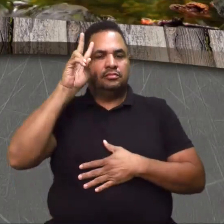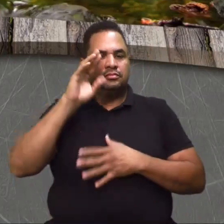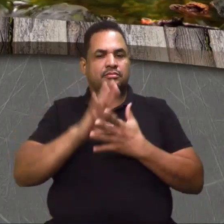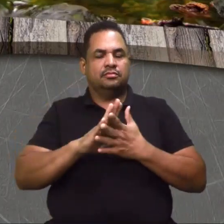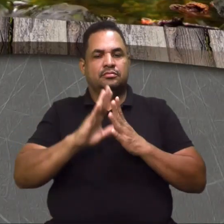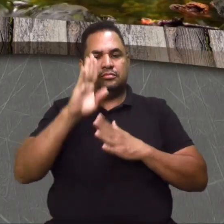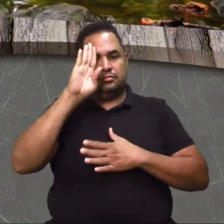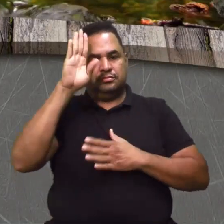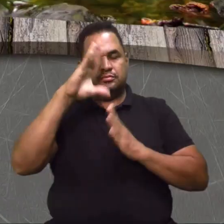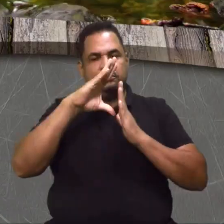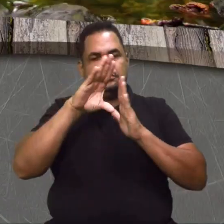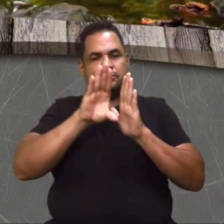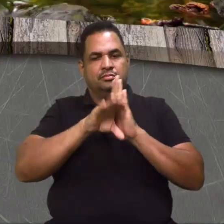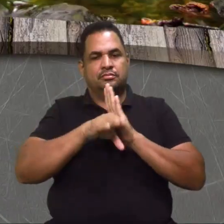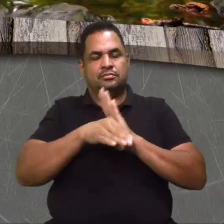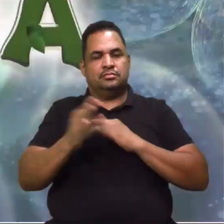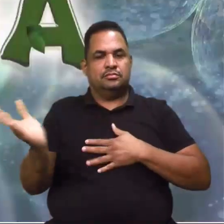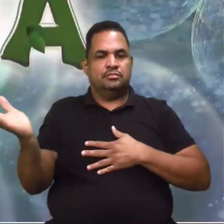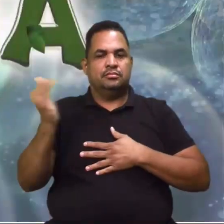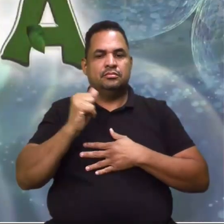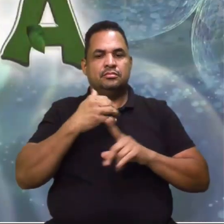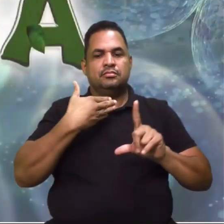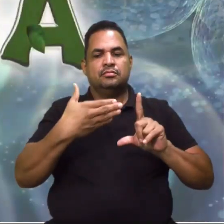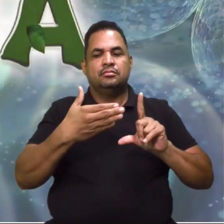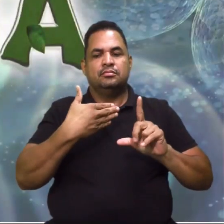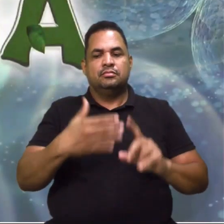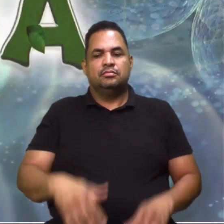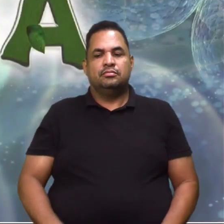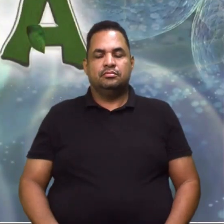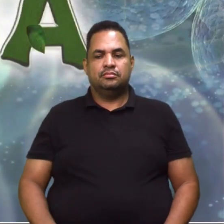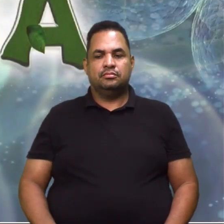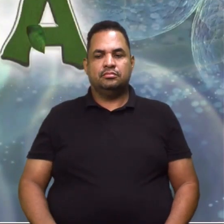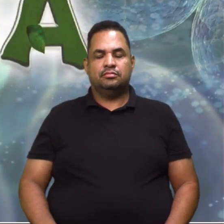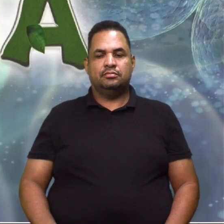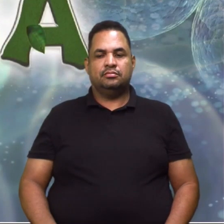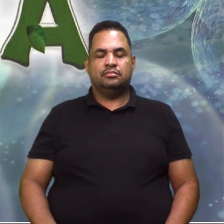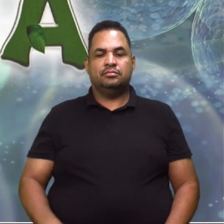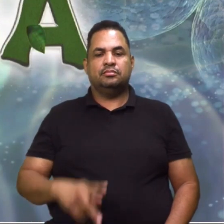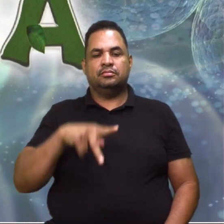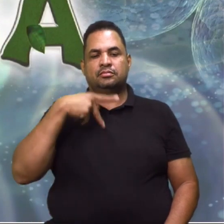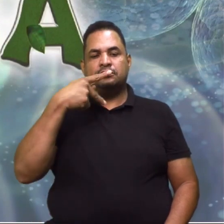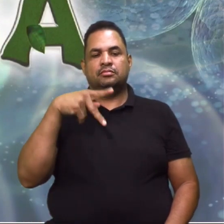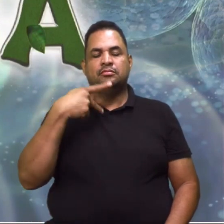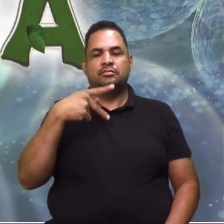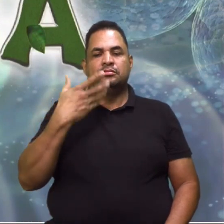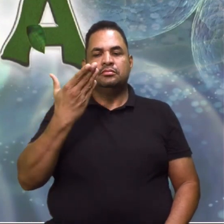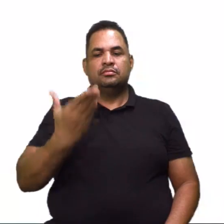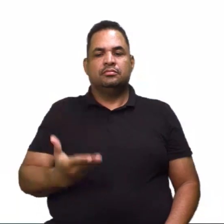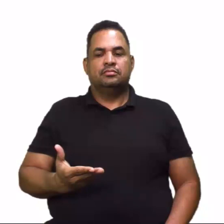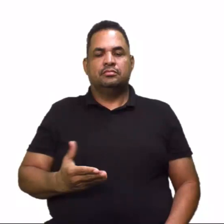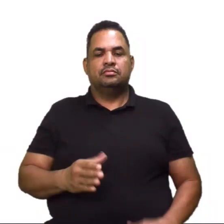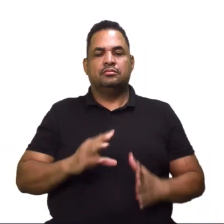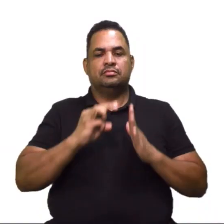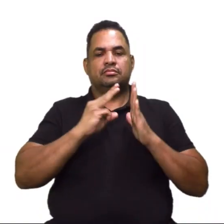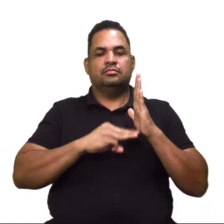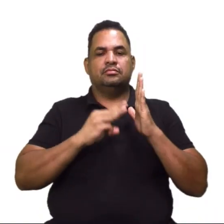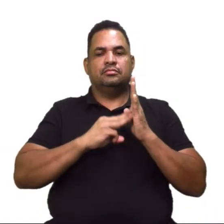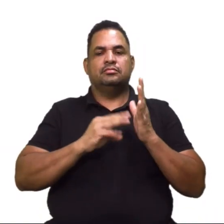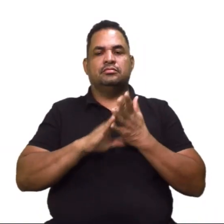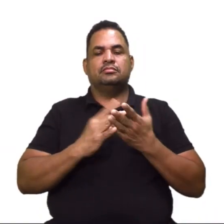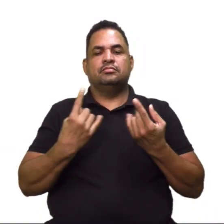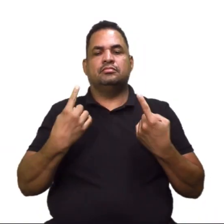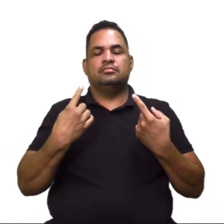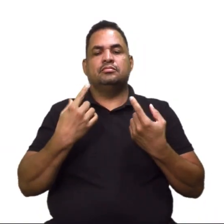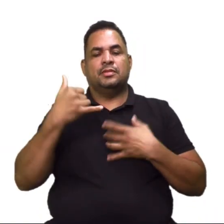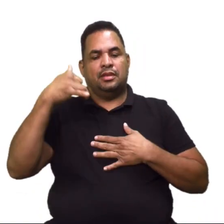aula 37.1. Vamos lá? Joga no quadro. Então, nós estamos falando sobre os métodos contraceptivos e as